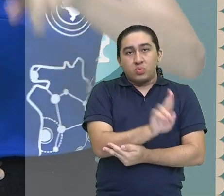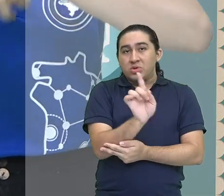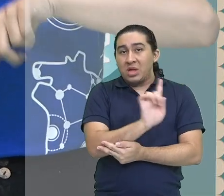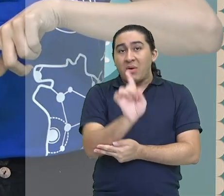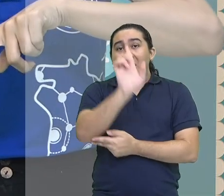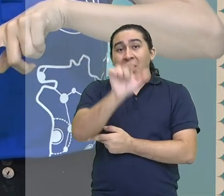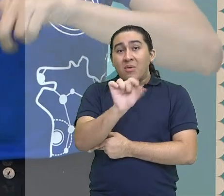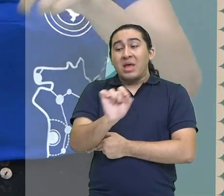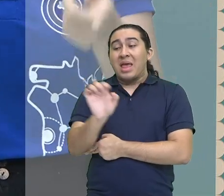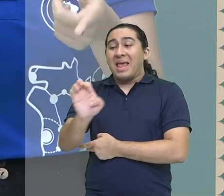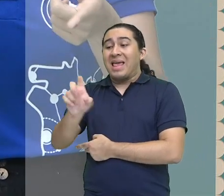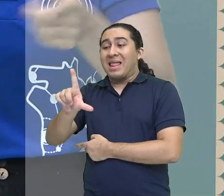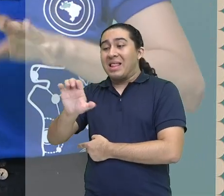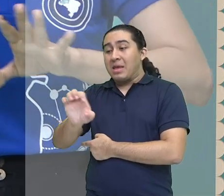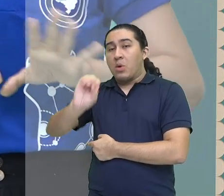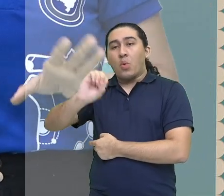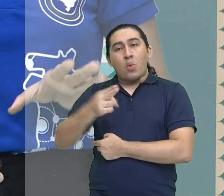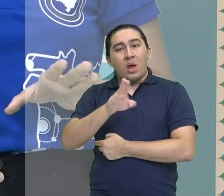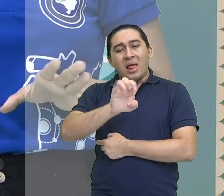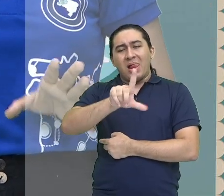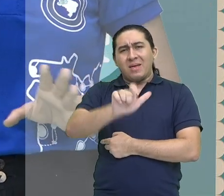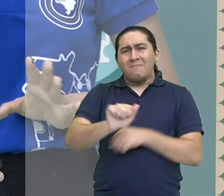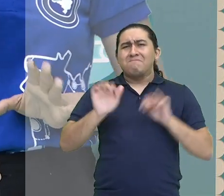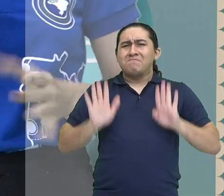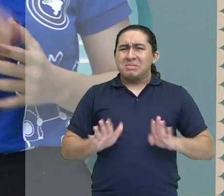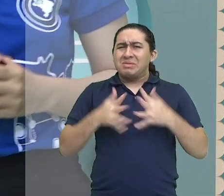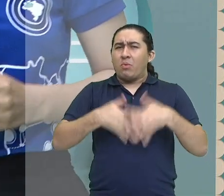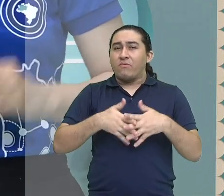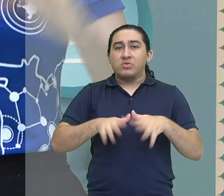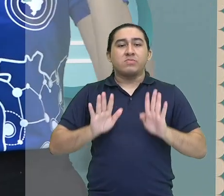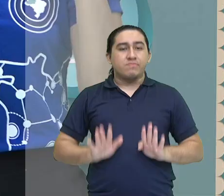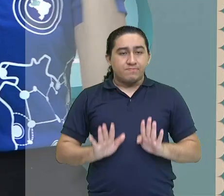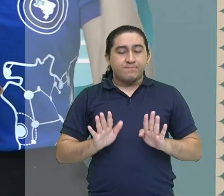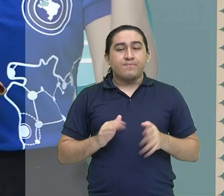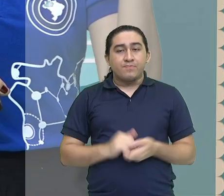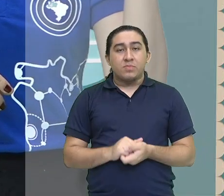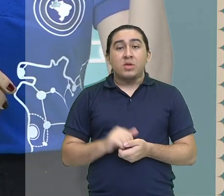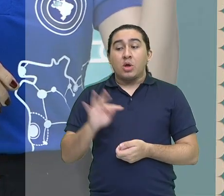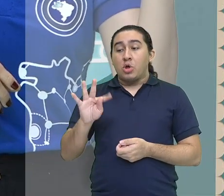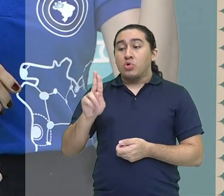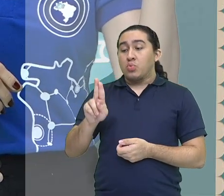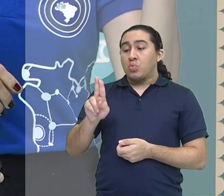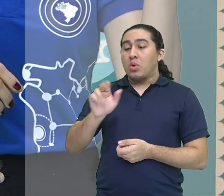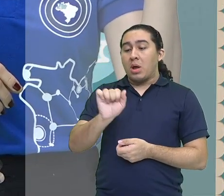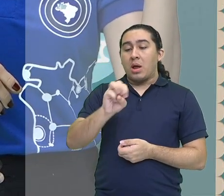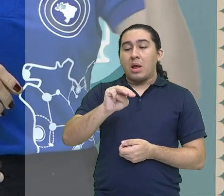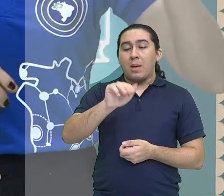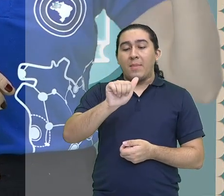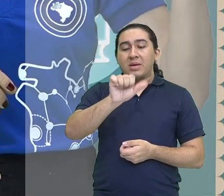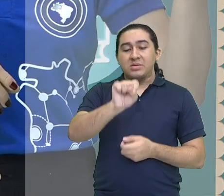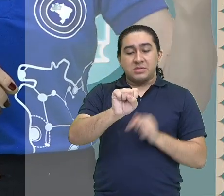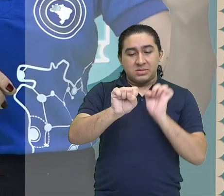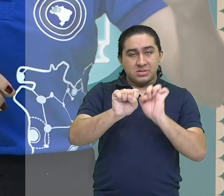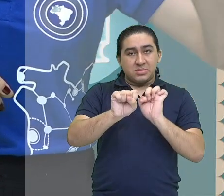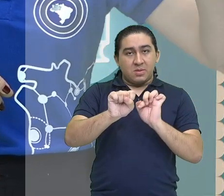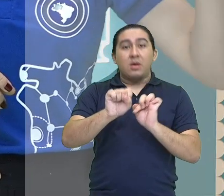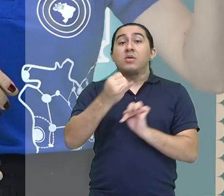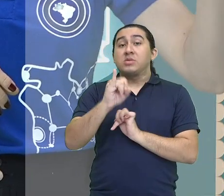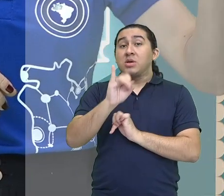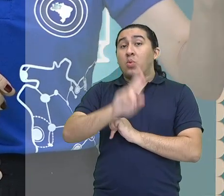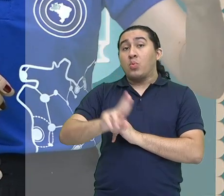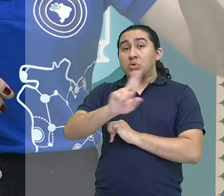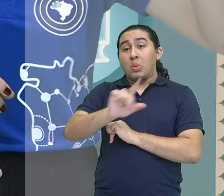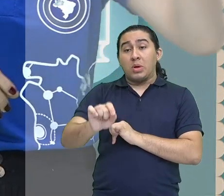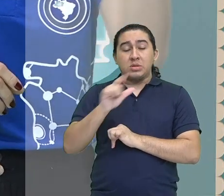conjugado como ele ou ela. Professora, não entendi. Olha só. Tu amas. Então, quando eu utilizo